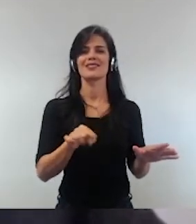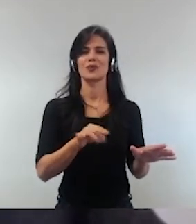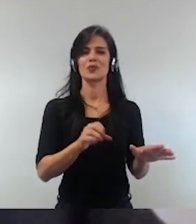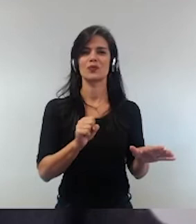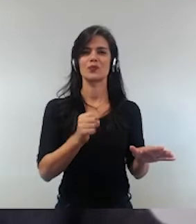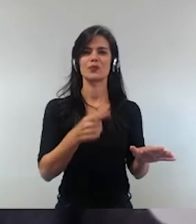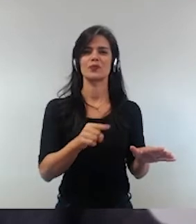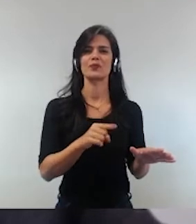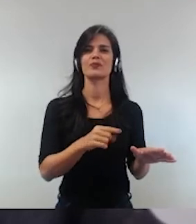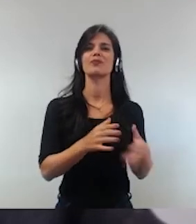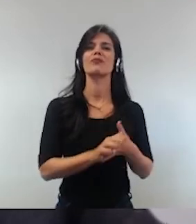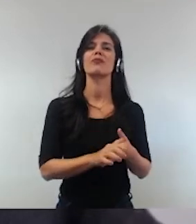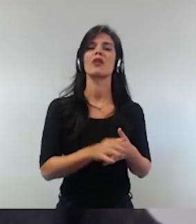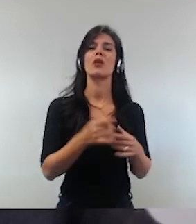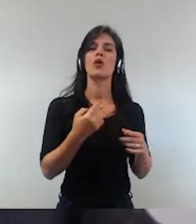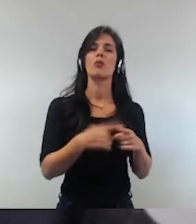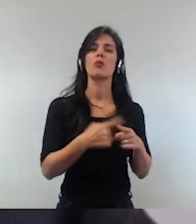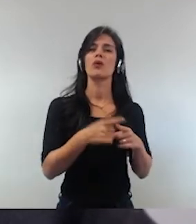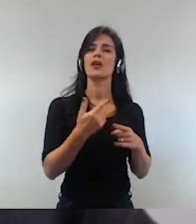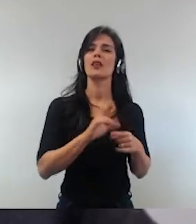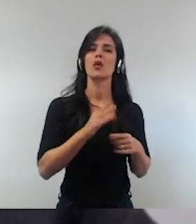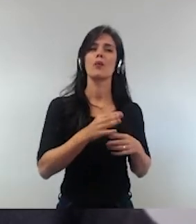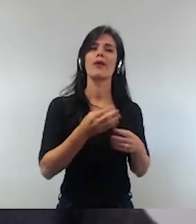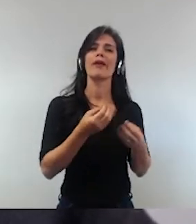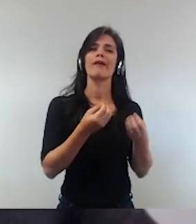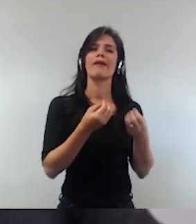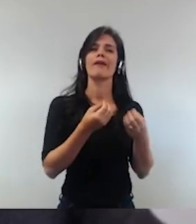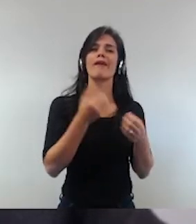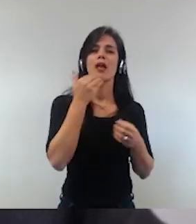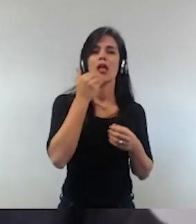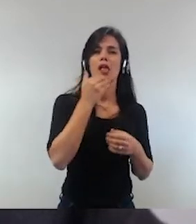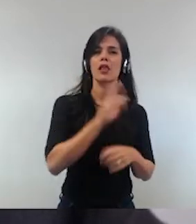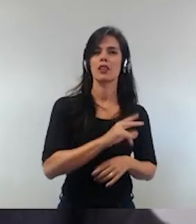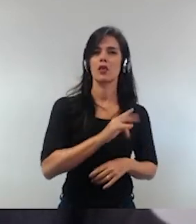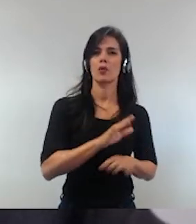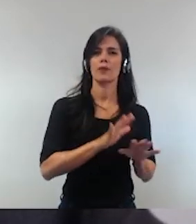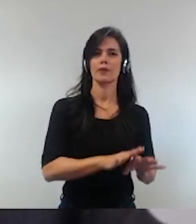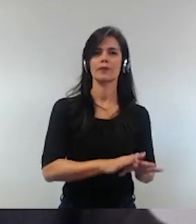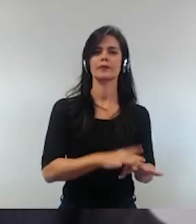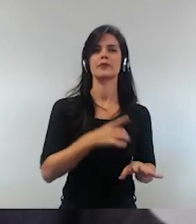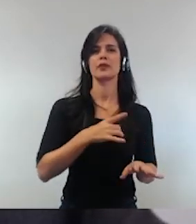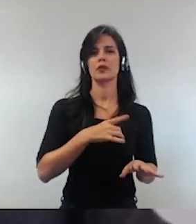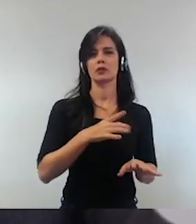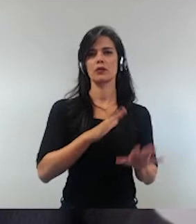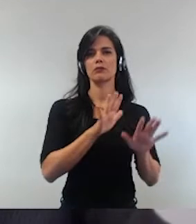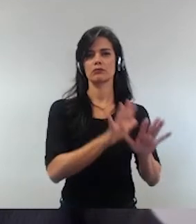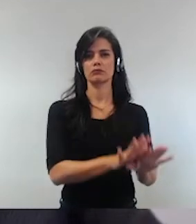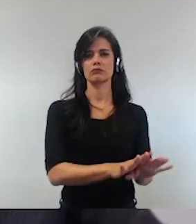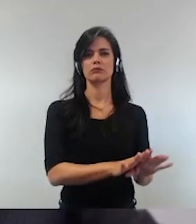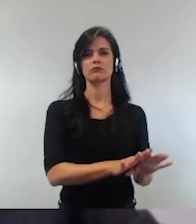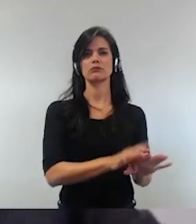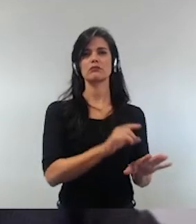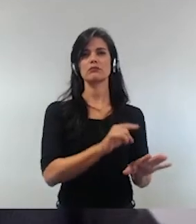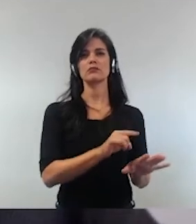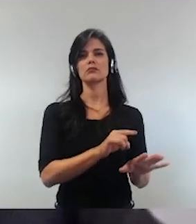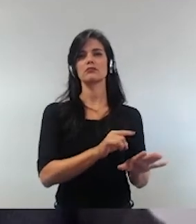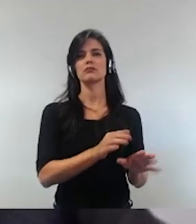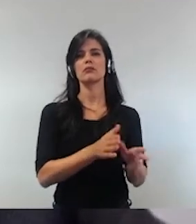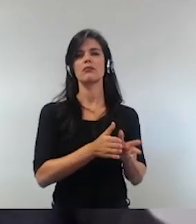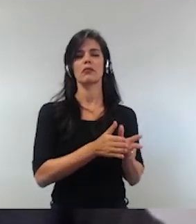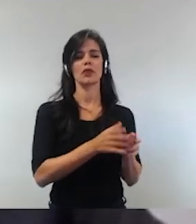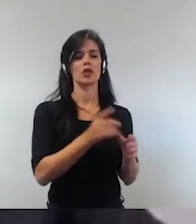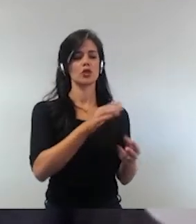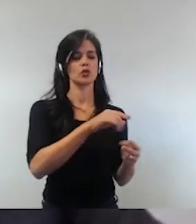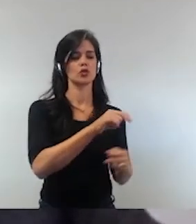porque ela não é precária como as outras autorizações do direito administrativo, né? Então, tem essas figuras, né? E esses 2 ambientes,